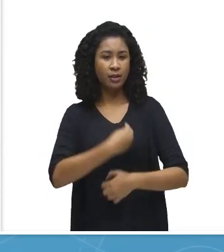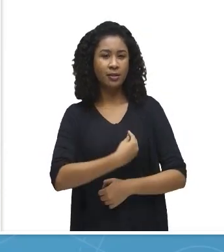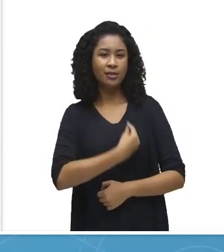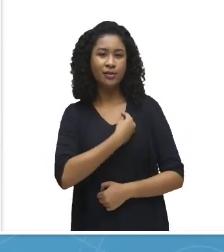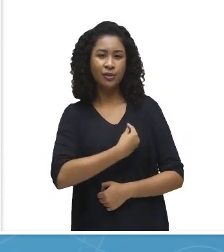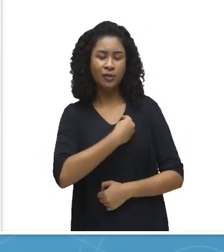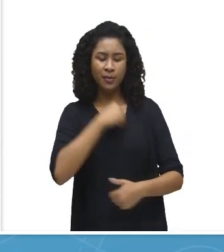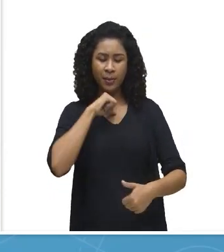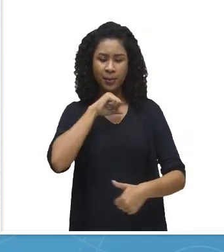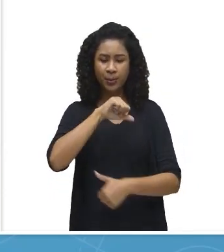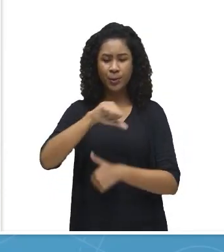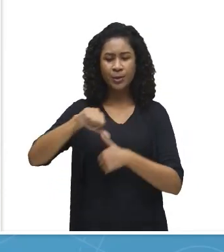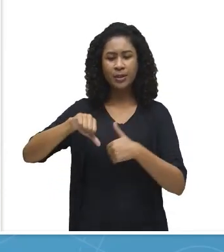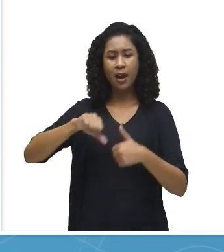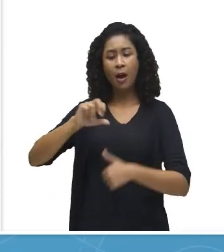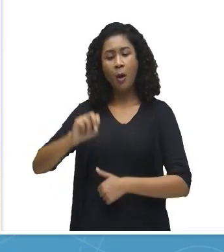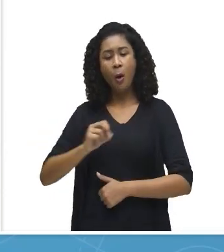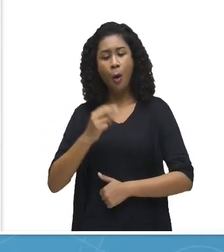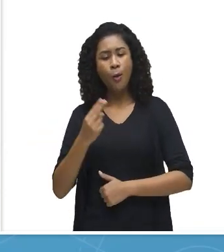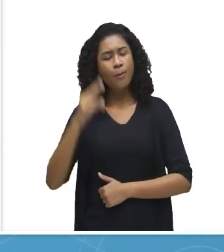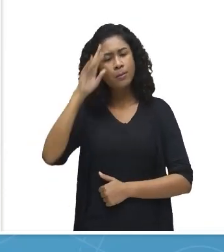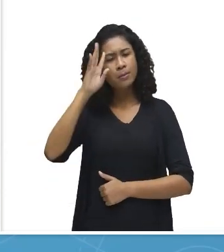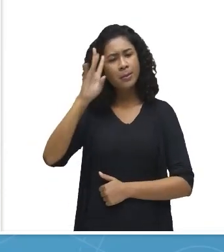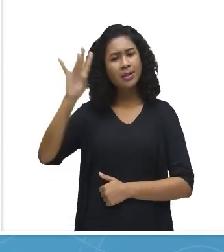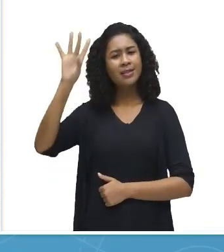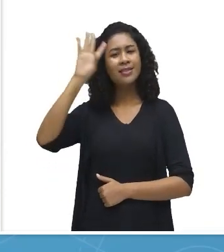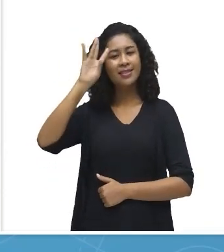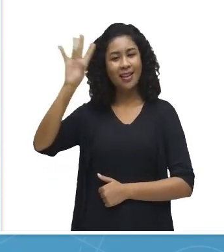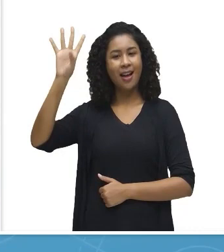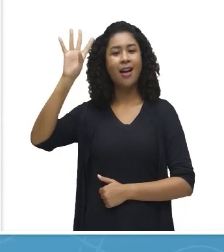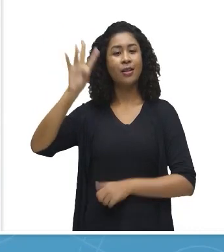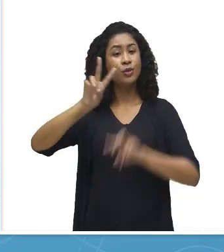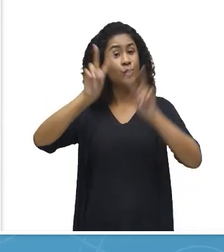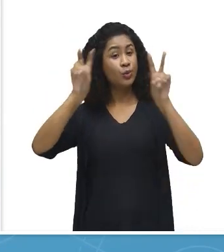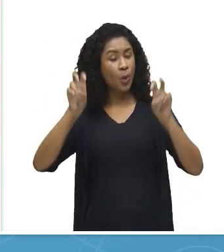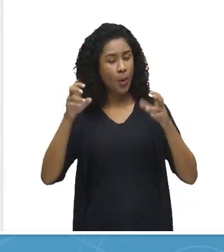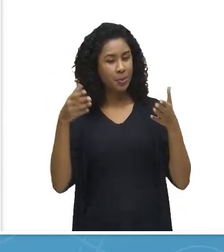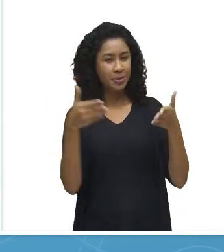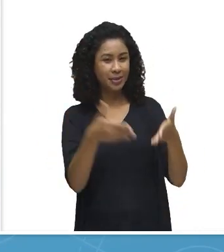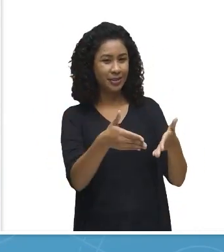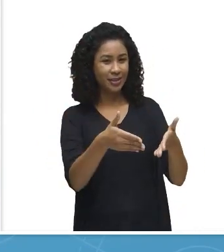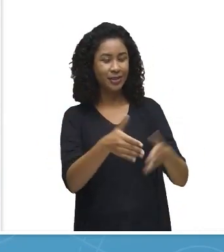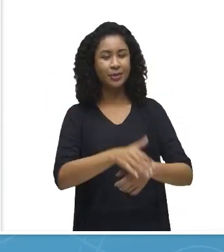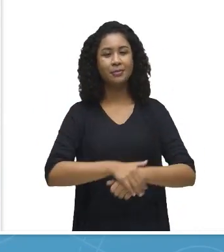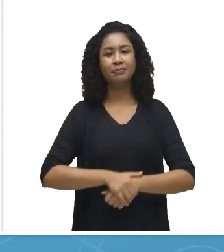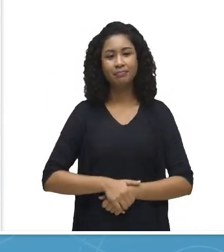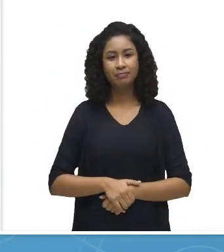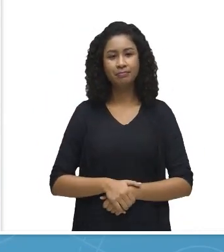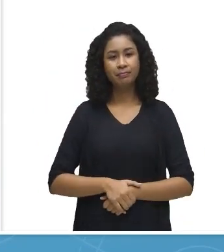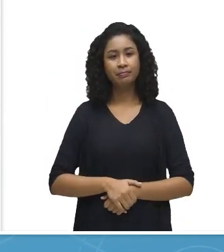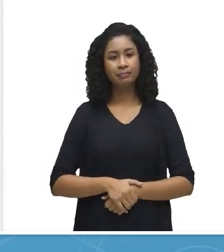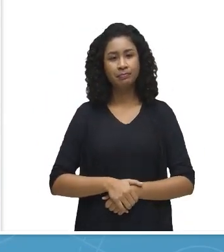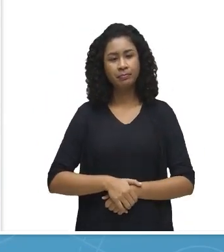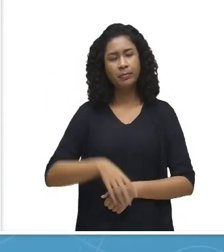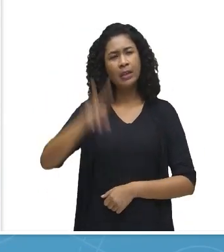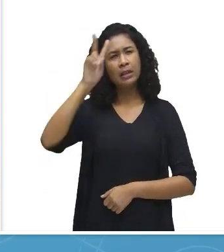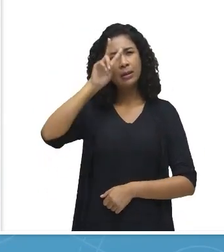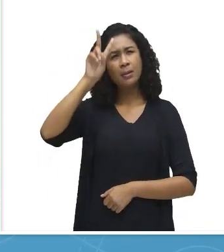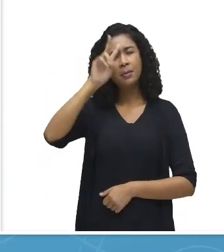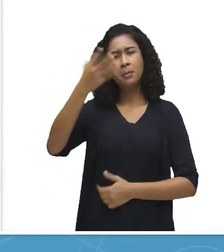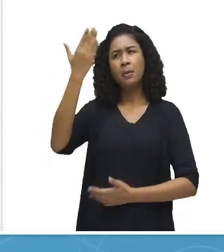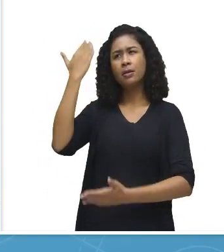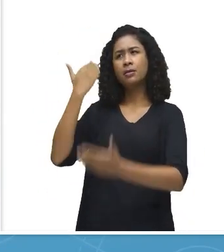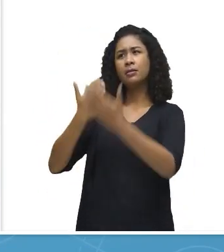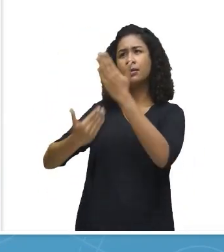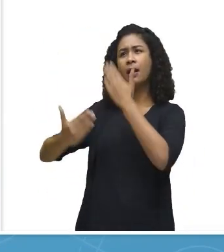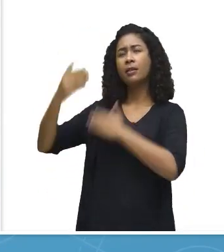né? E repensar tudo isso requer também olhar com muito carinho para a história, né? E é um